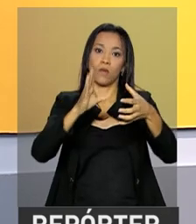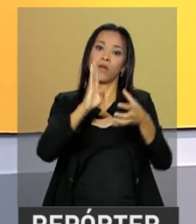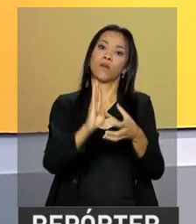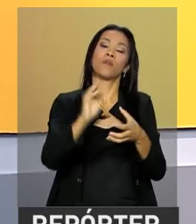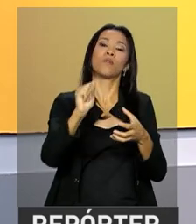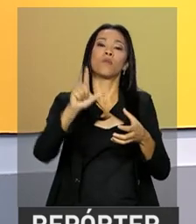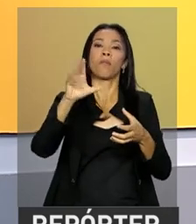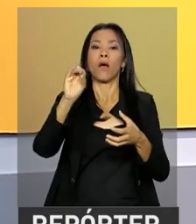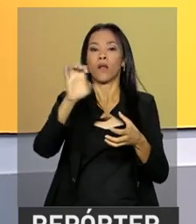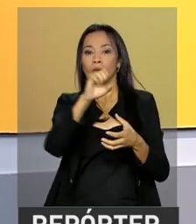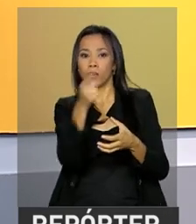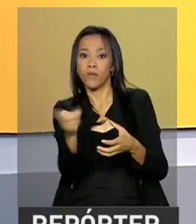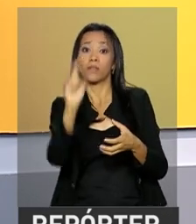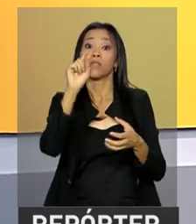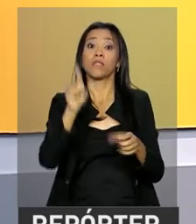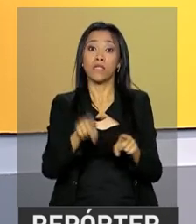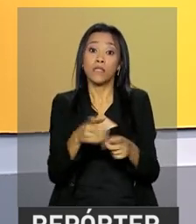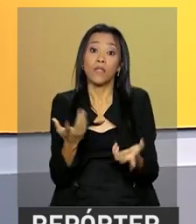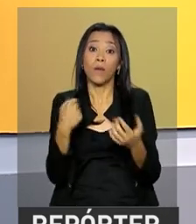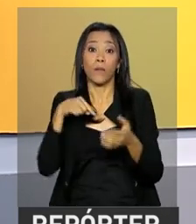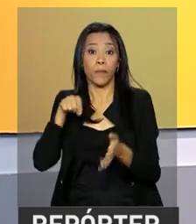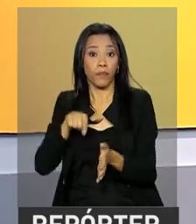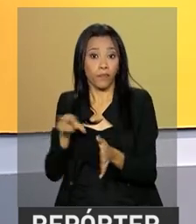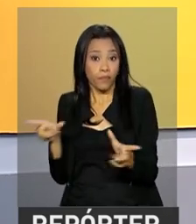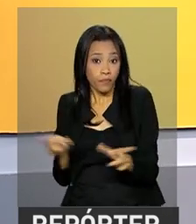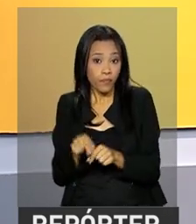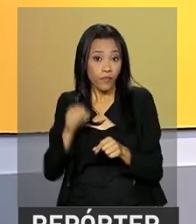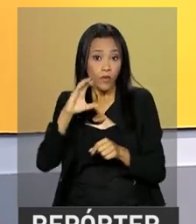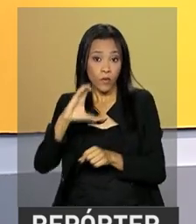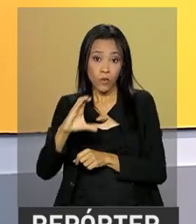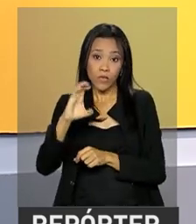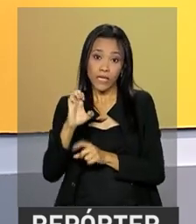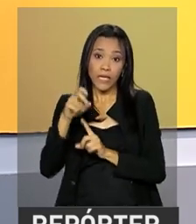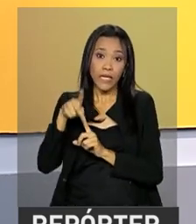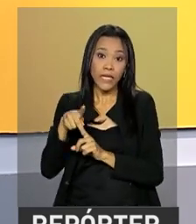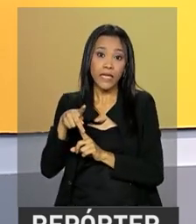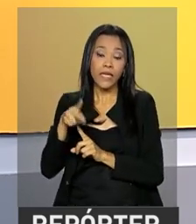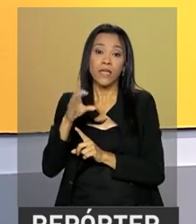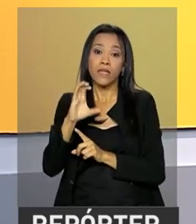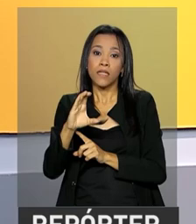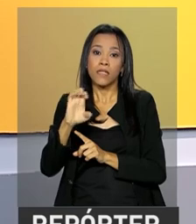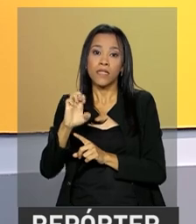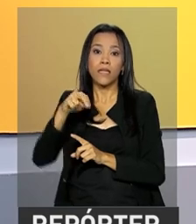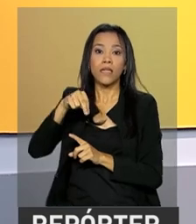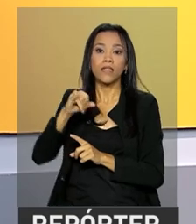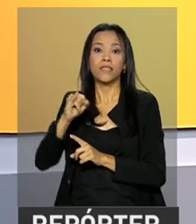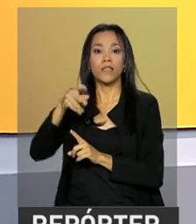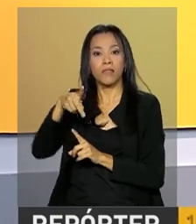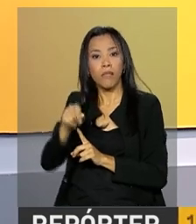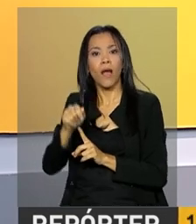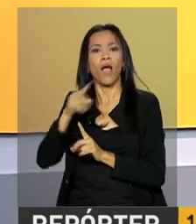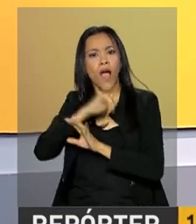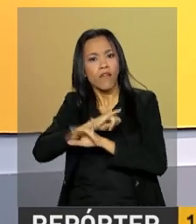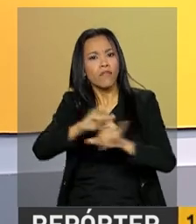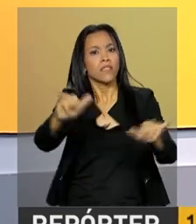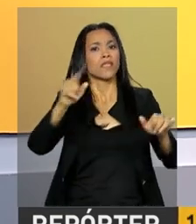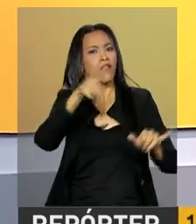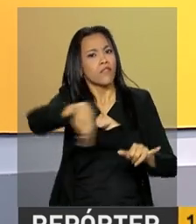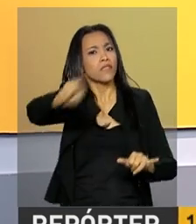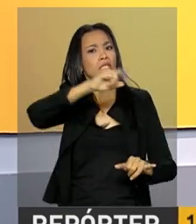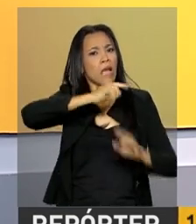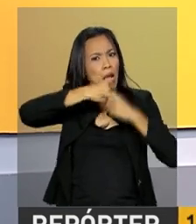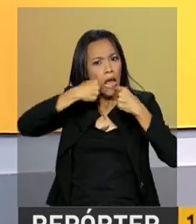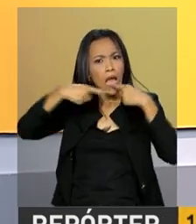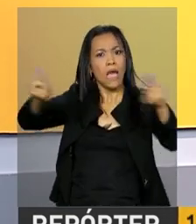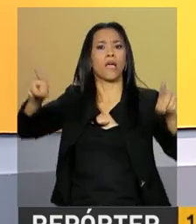de Investigação e Prevenção de Acidentes Aeronáuticos, o SENIPA, pedem que a população denuncie